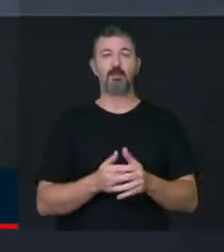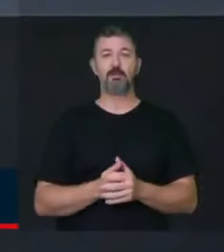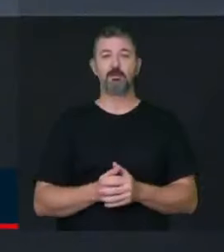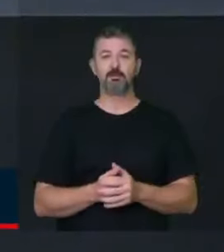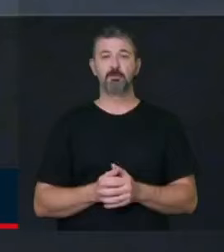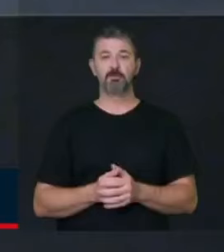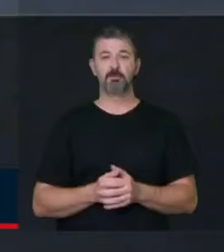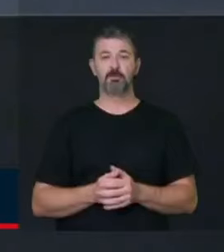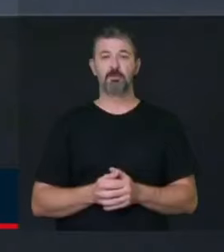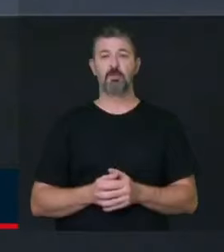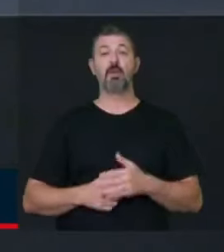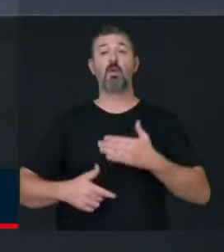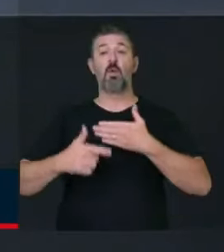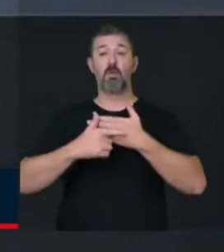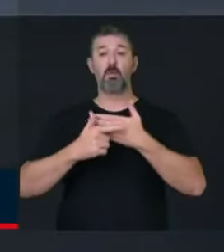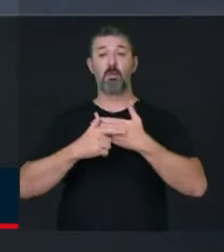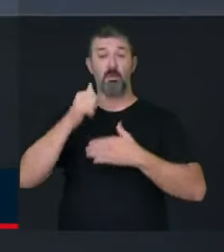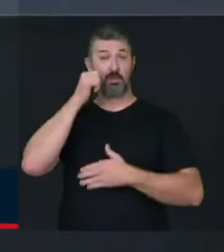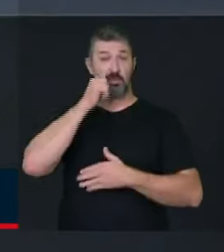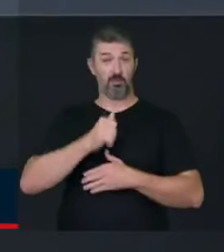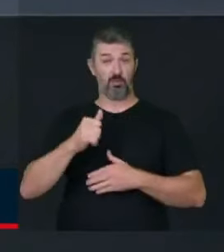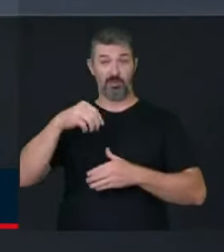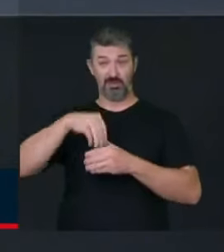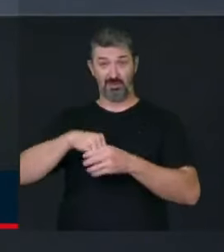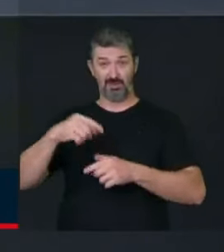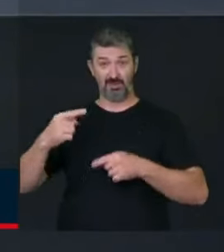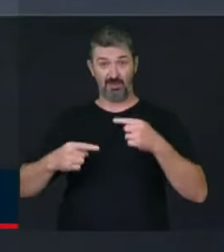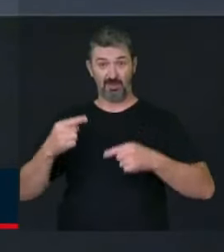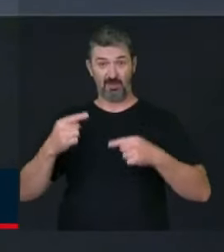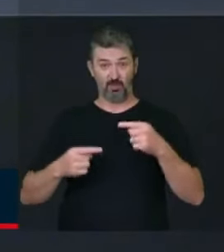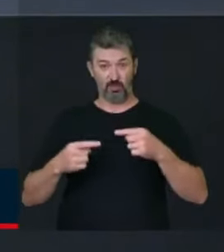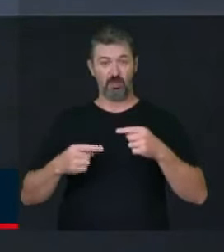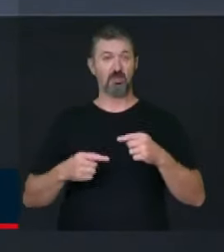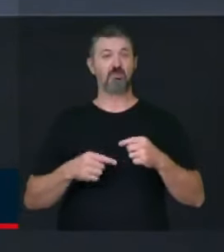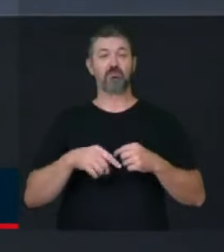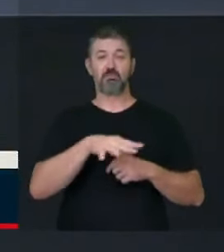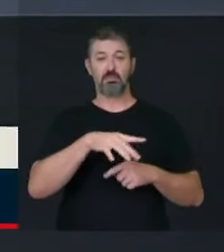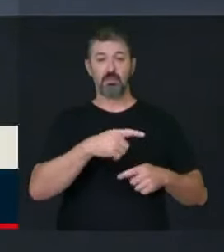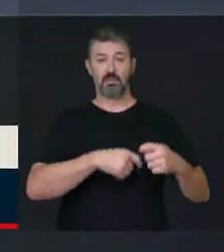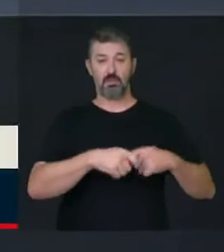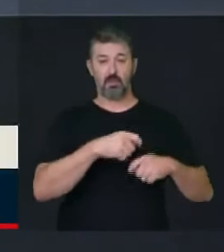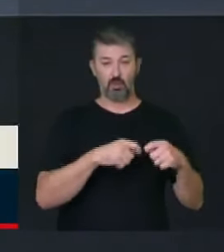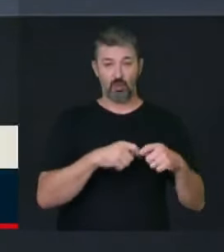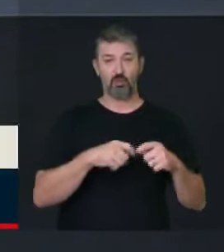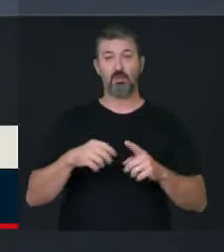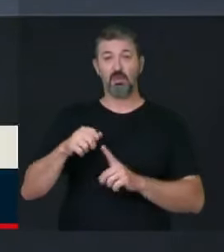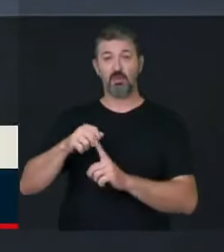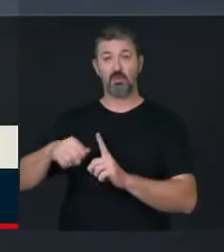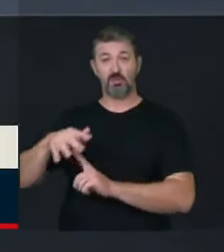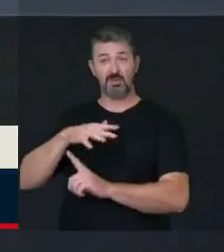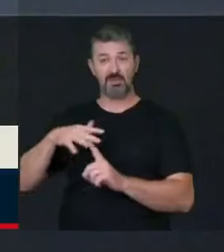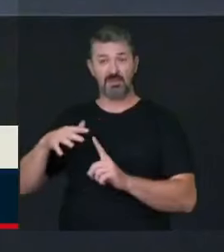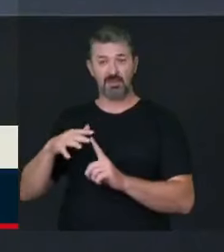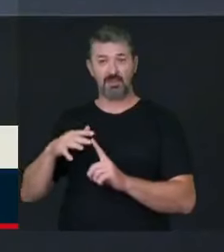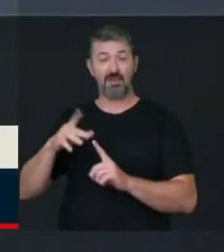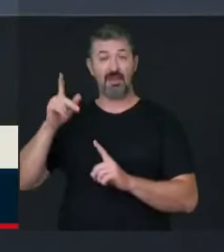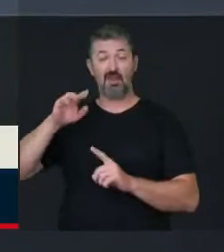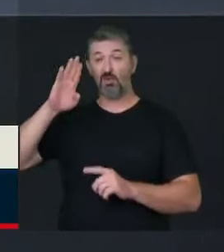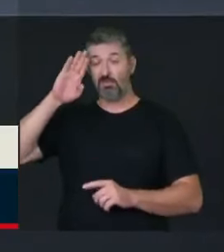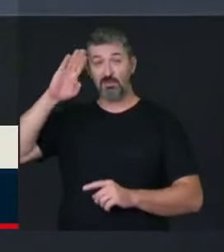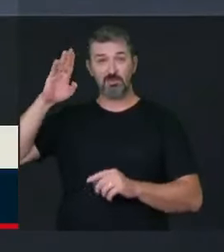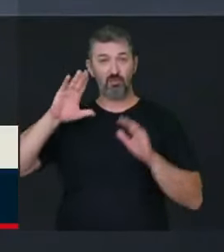mulheres. O papel das mulheres na política, na economia e na sociedade está no cerne